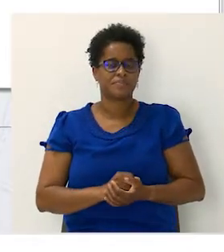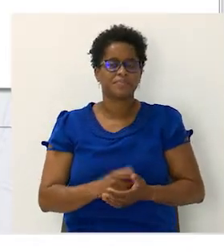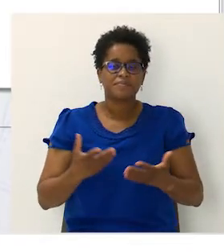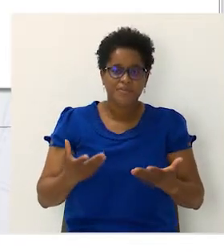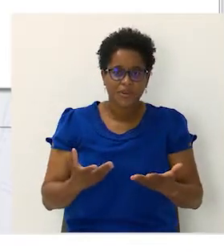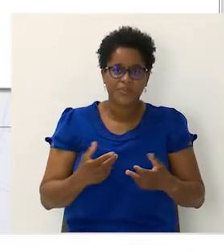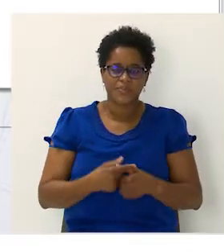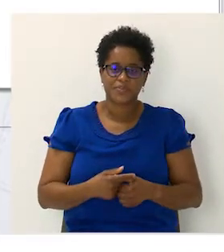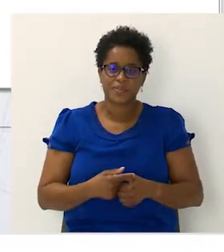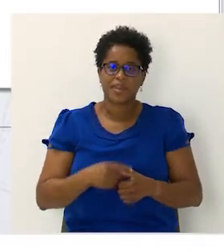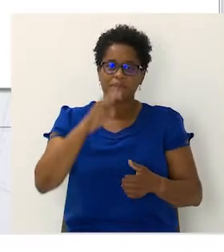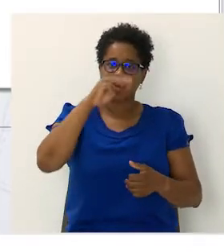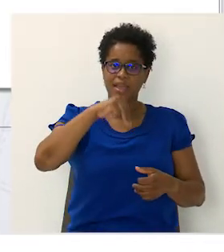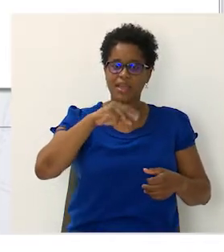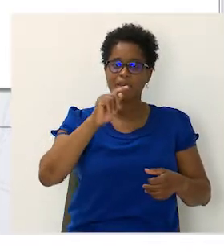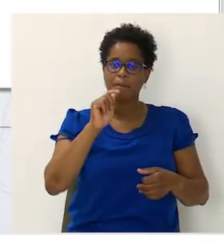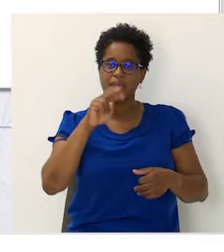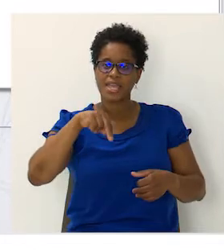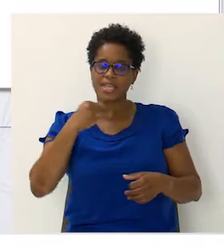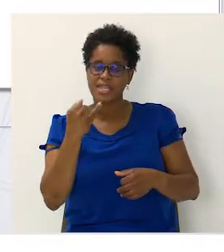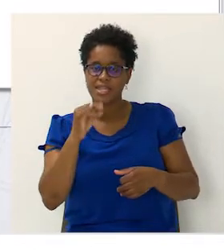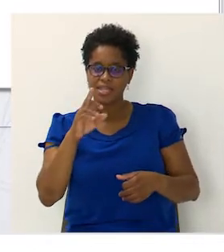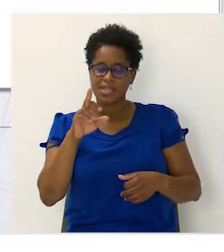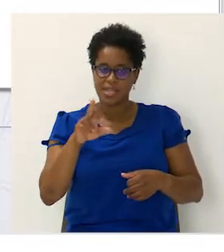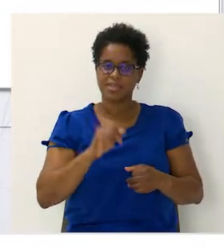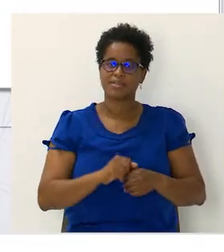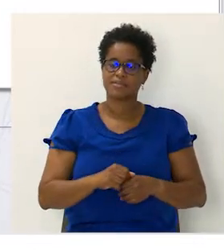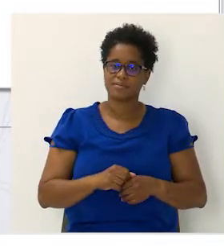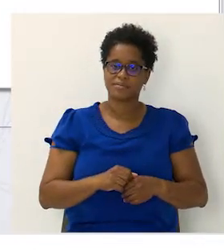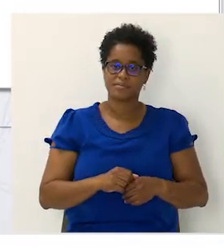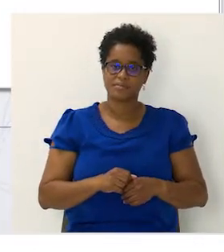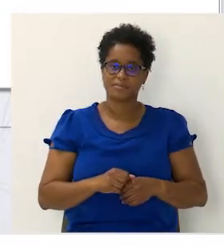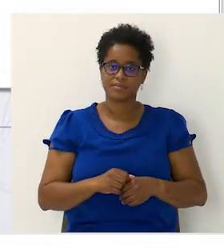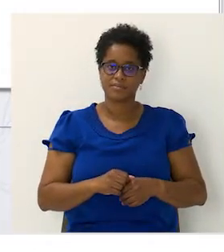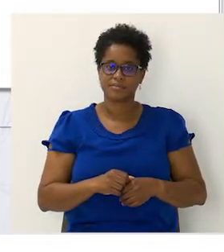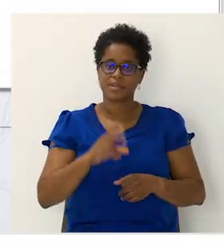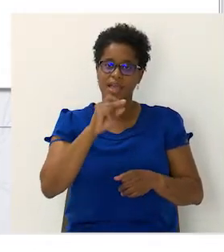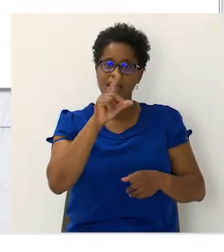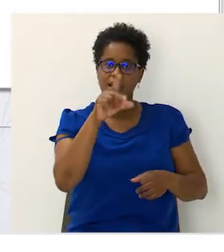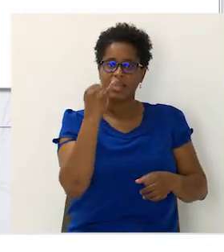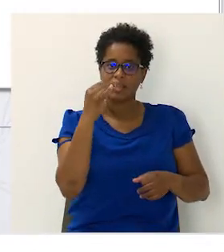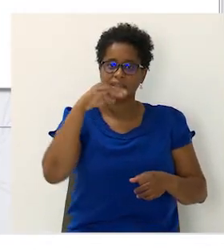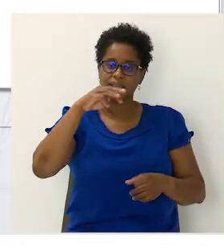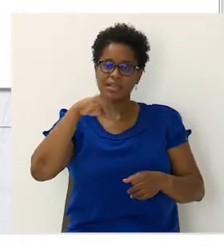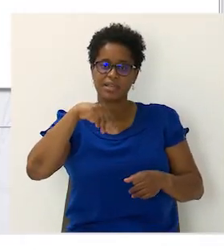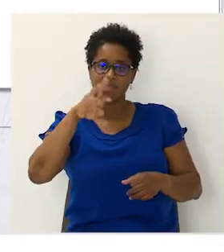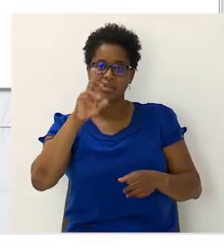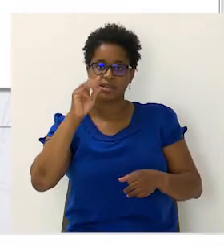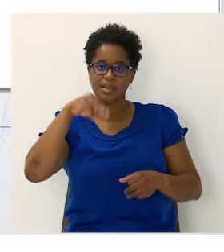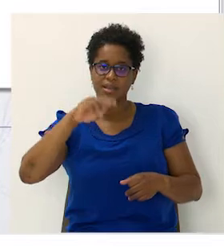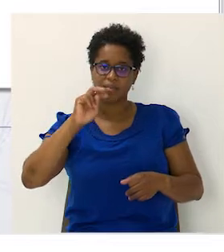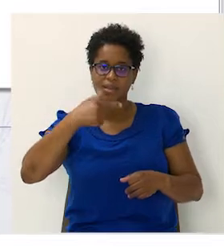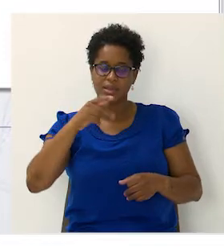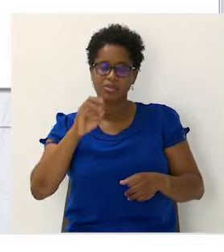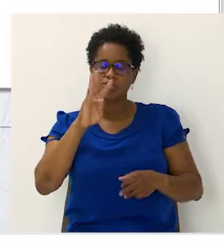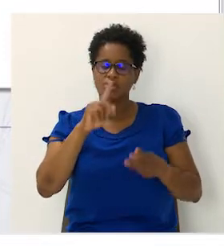Primeiro, menir. Segundo, alinhamento. Terceiro,